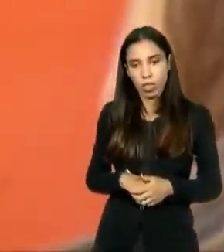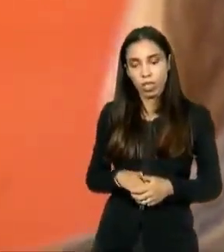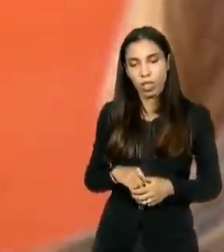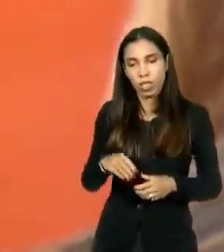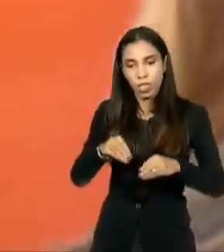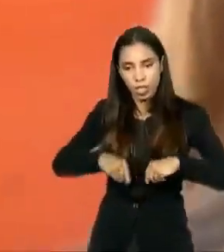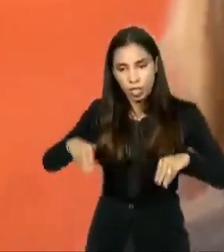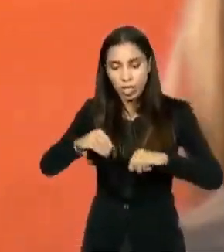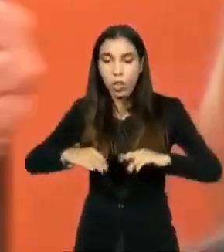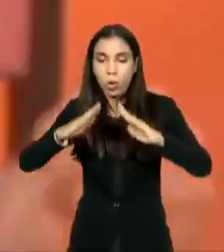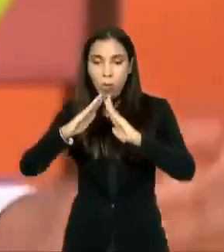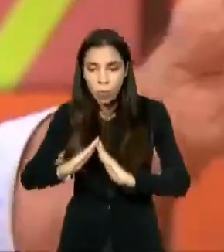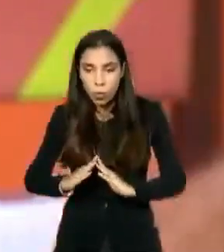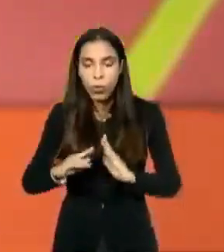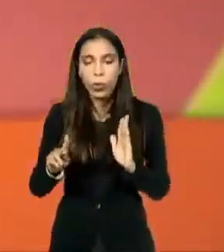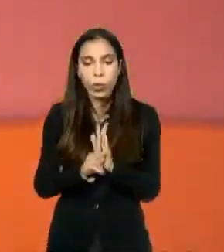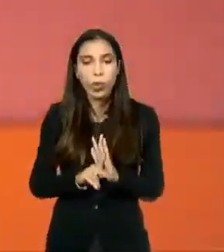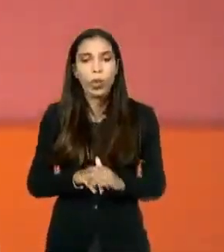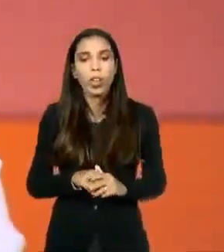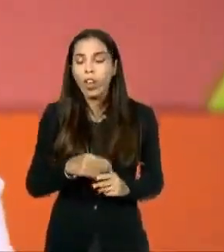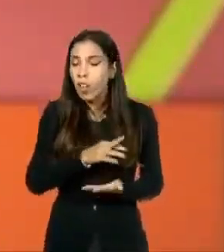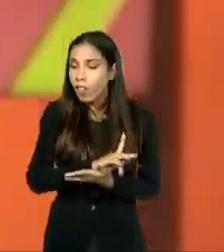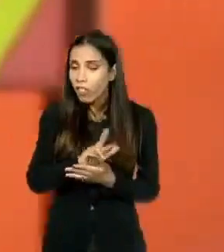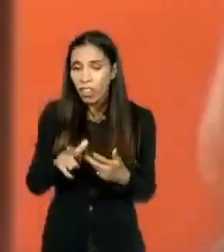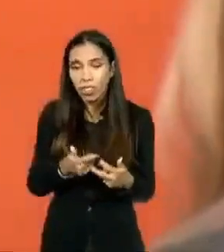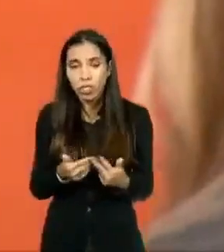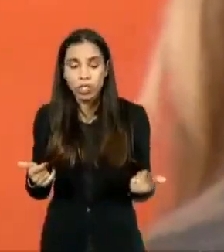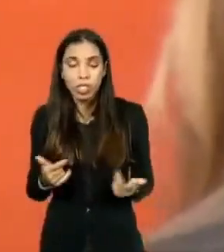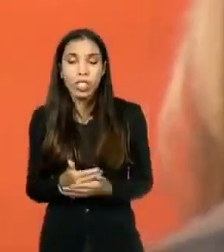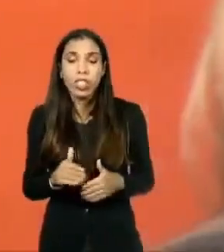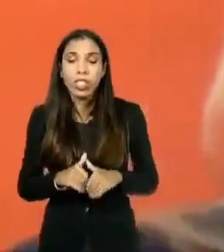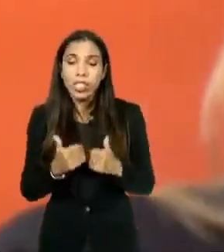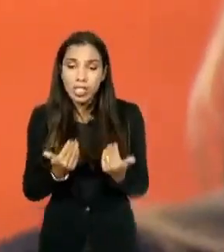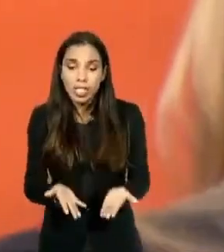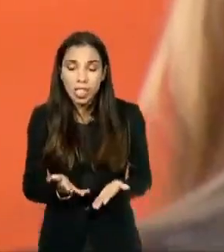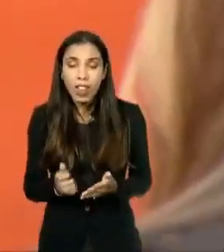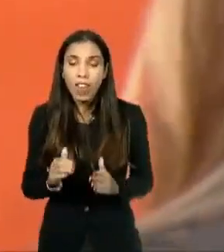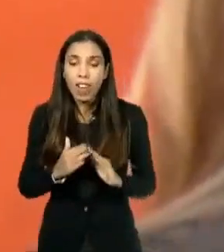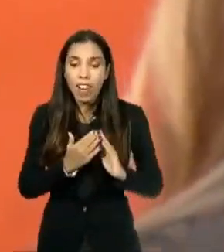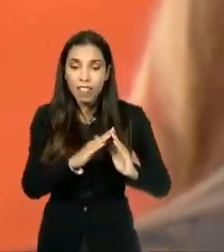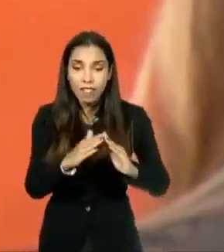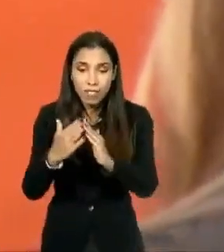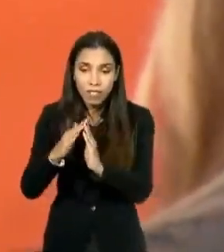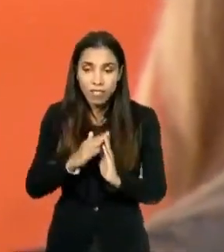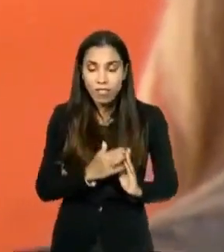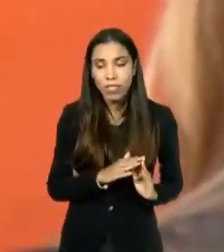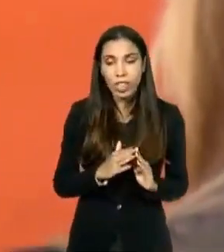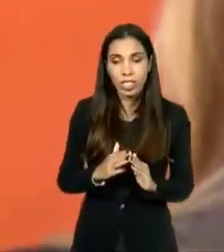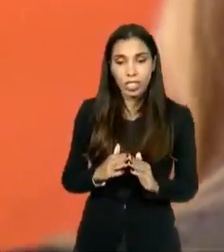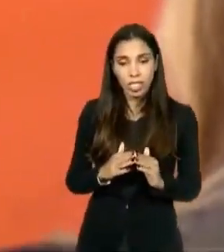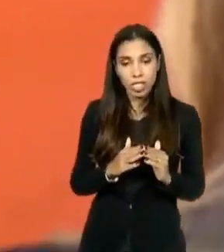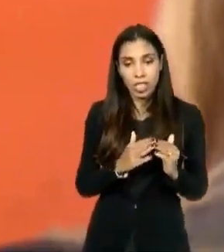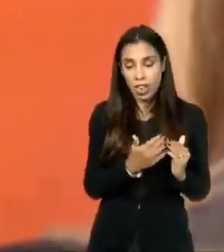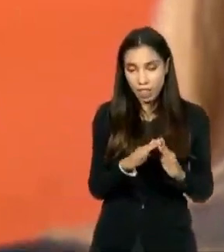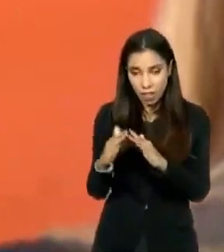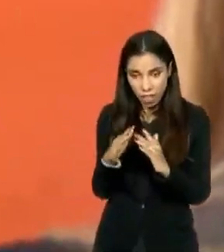com território, com moradia, com habitação, com uma série de coisas. Então, é o seguinte, a favela, as favelas do